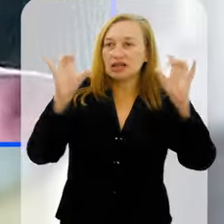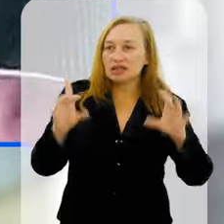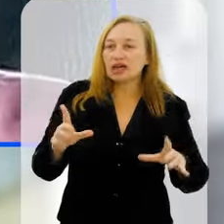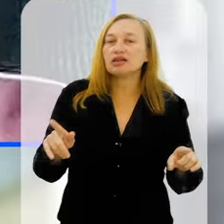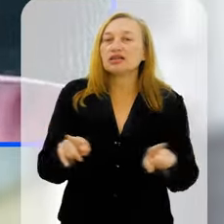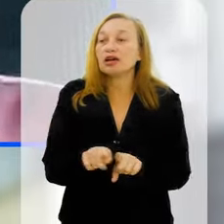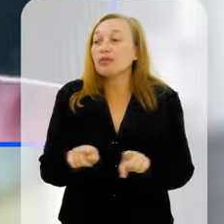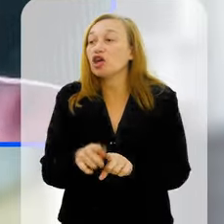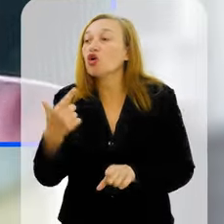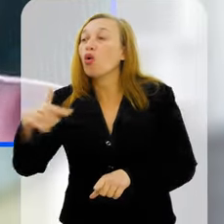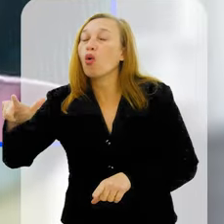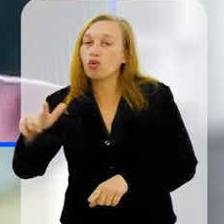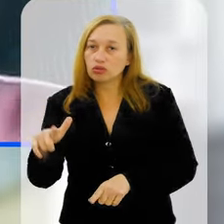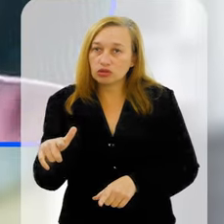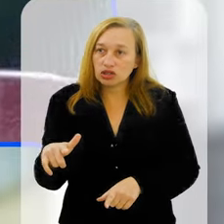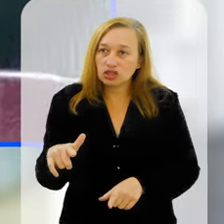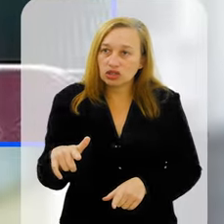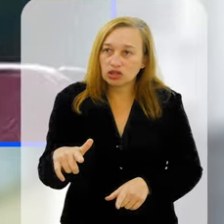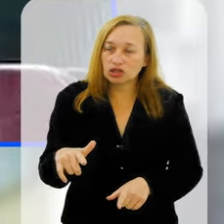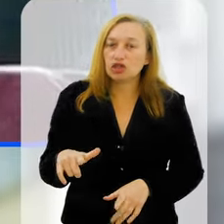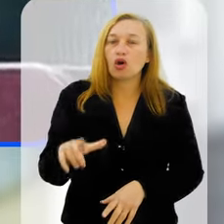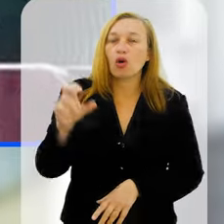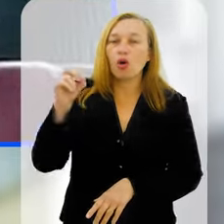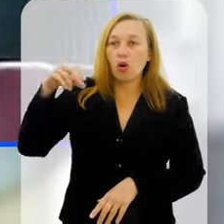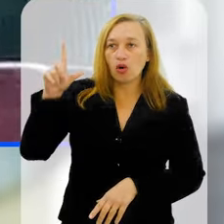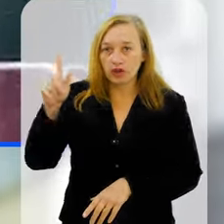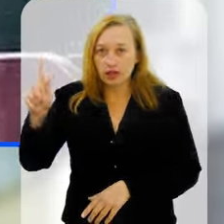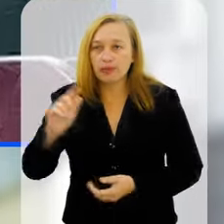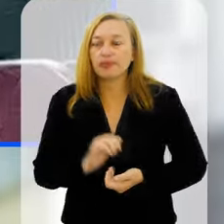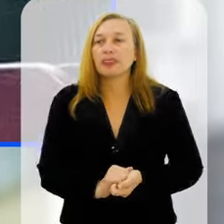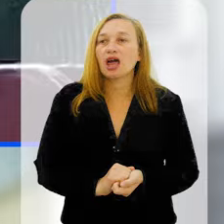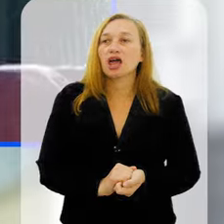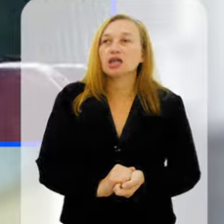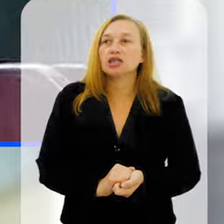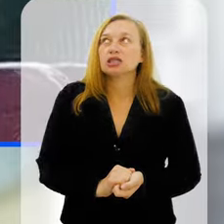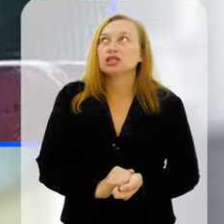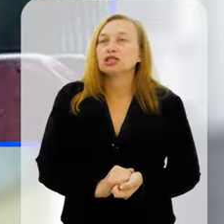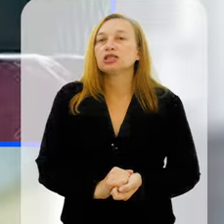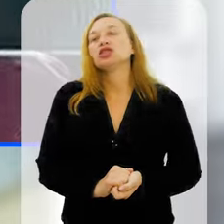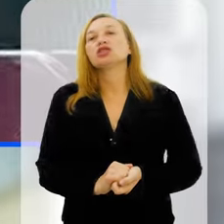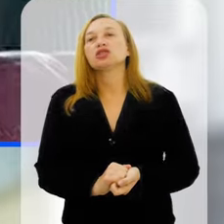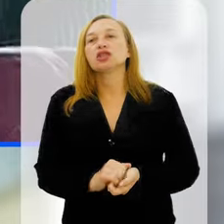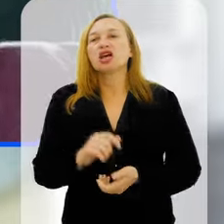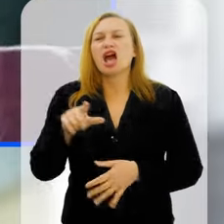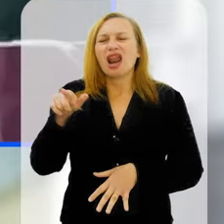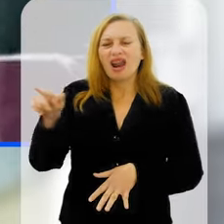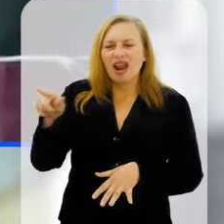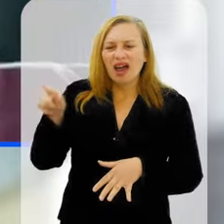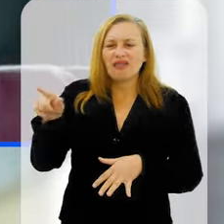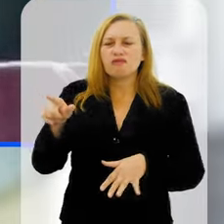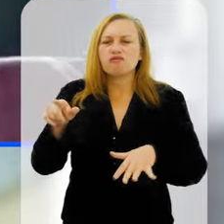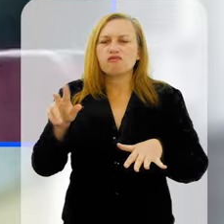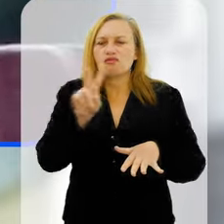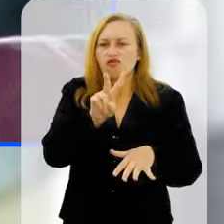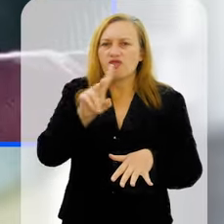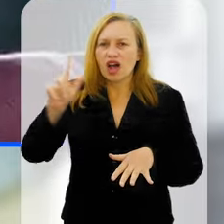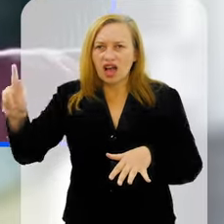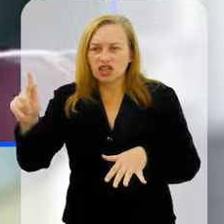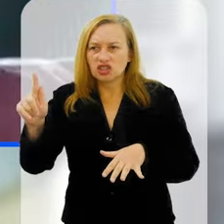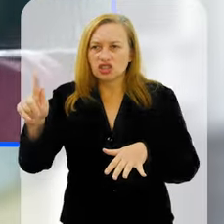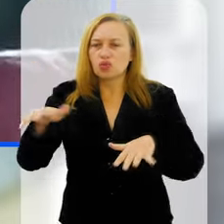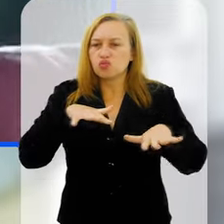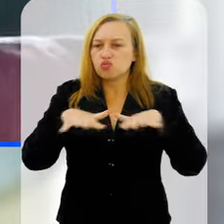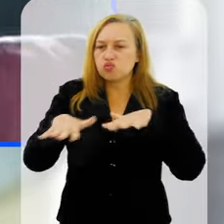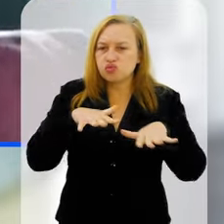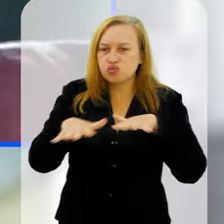estado do Rio, Paraíso dos Focinhos, para citar algumas. Toda a Vida Importa, que fica lá na Vargem Grande. Em primeiro